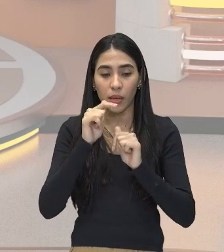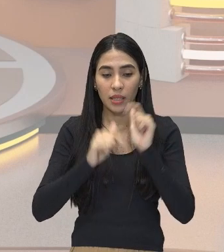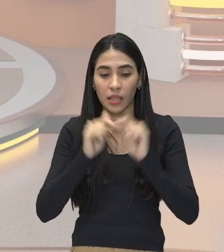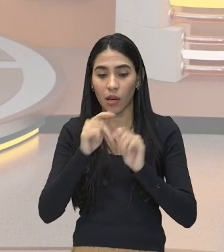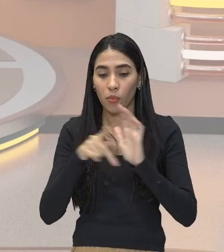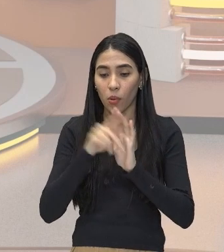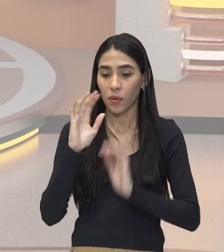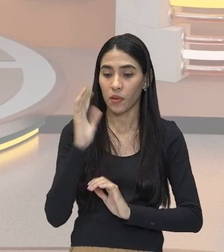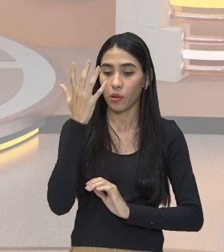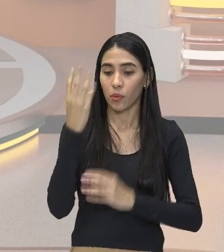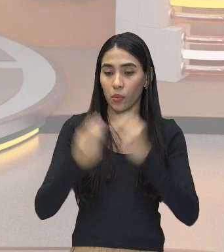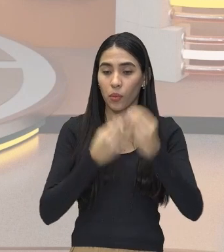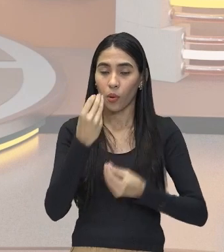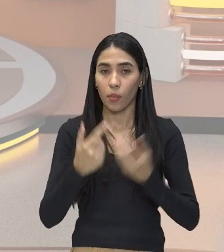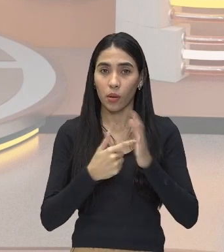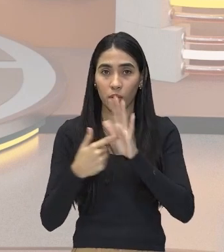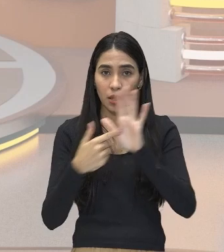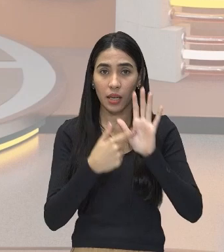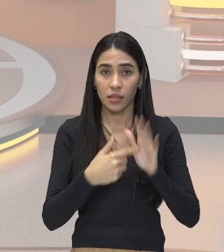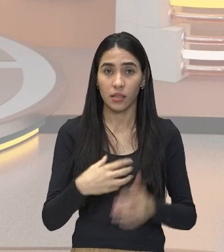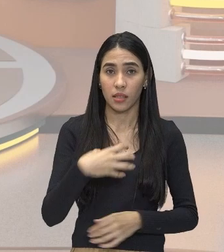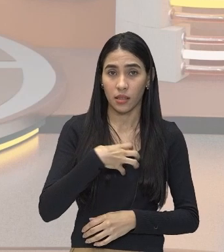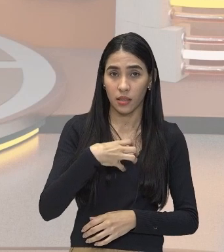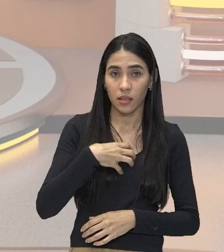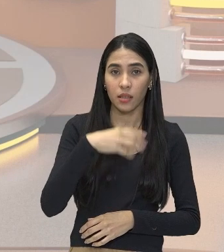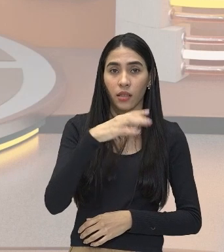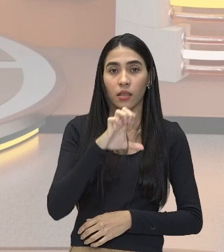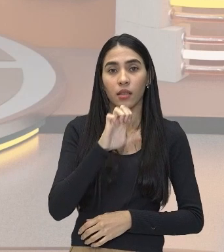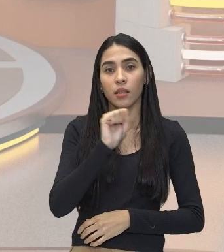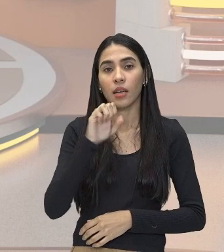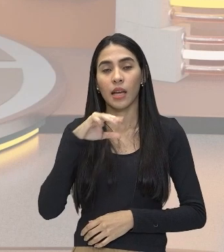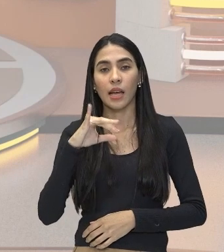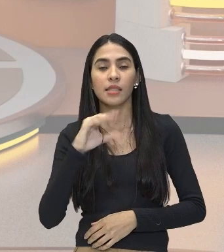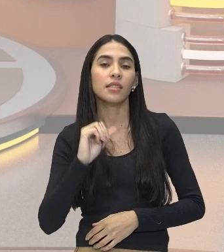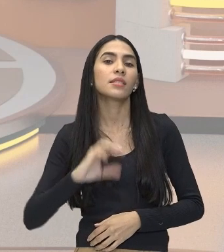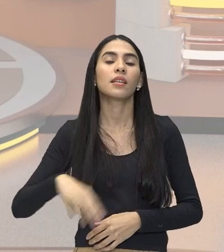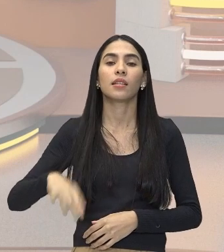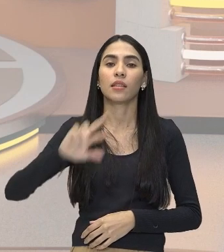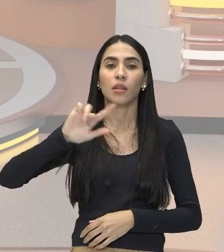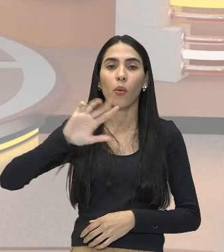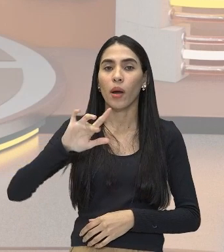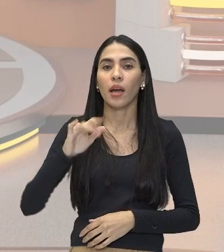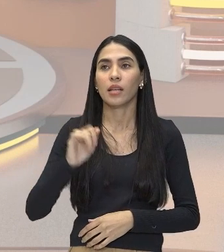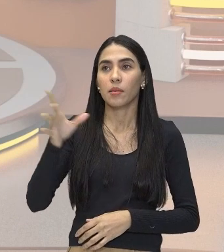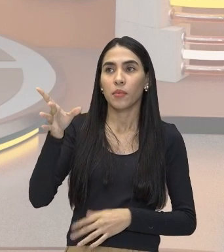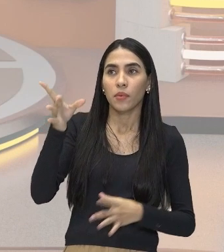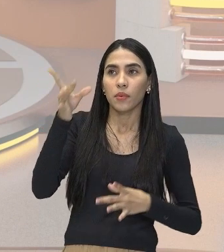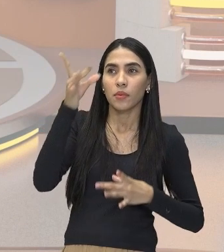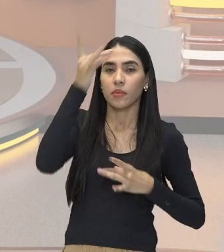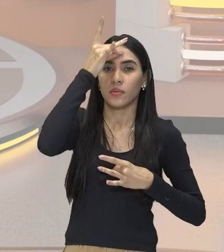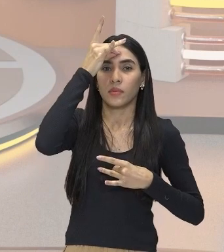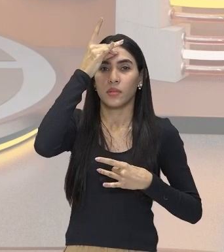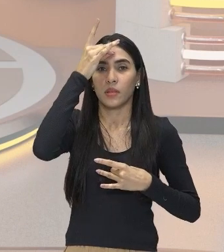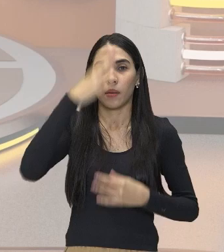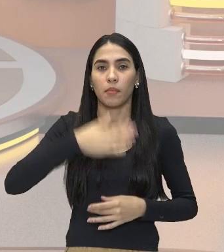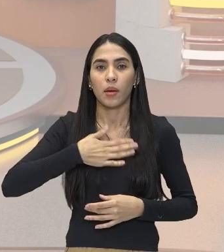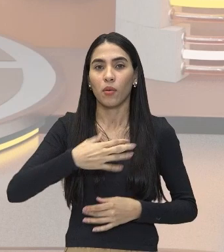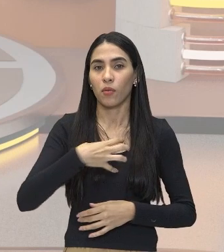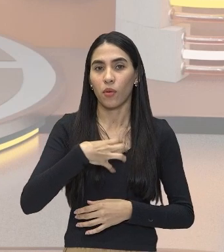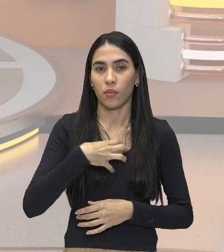aparece, a essência, ela não é captada simplesmente pelos meus